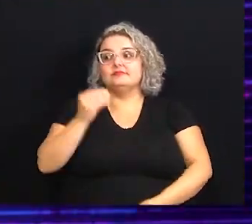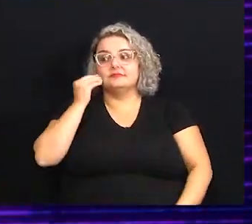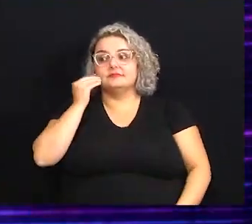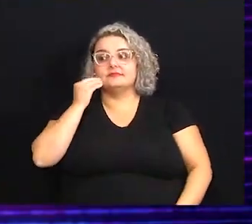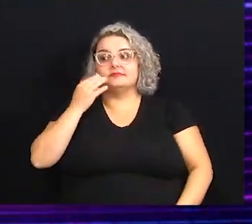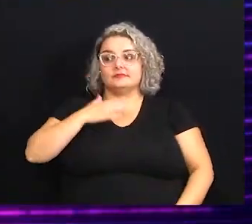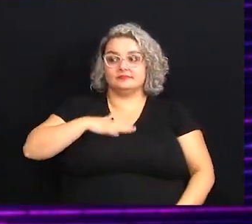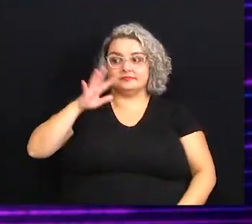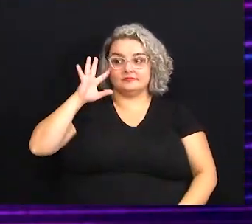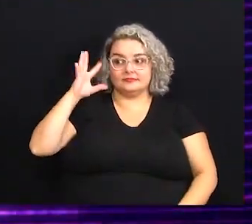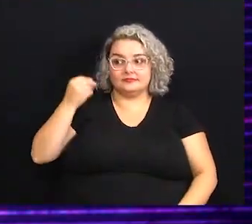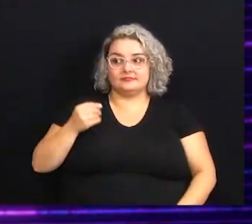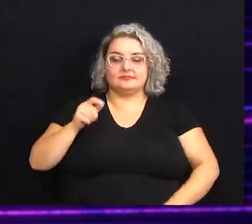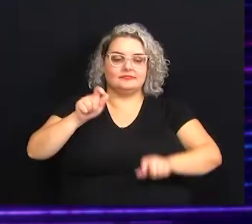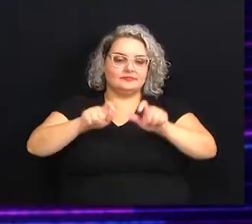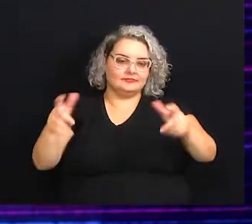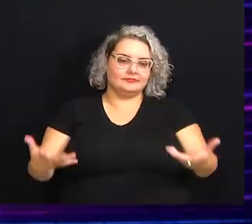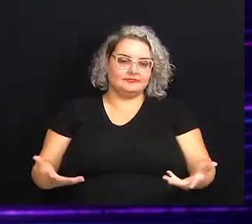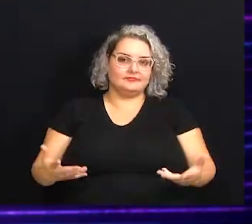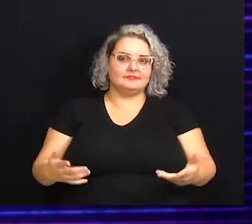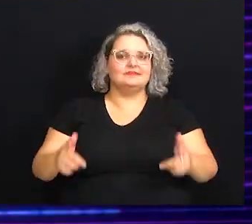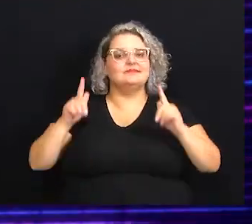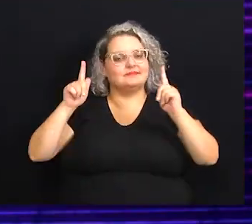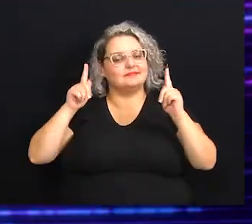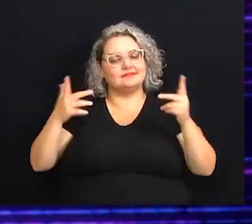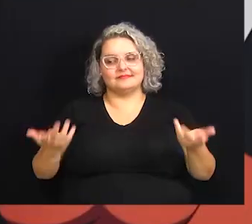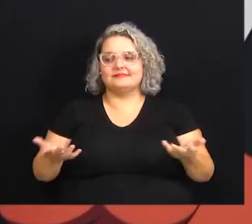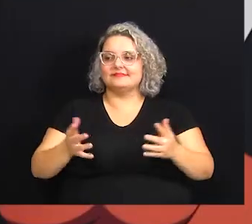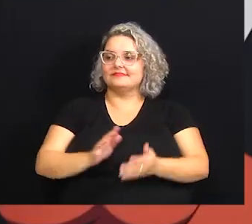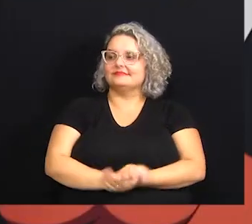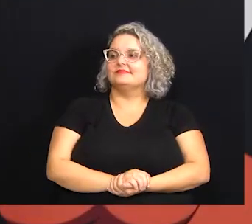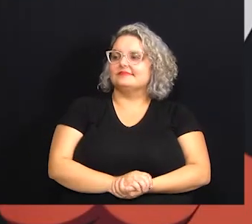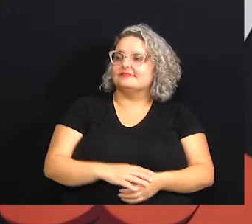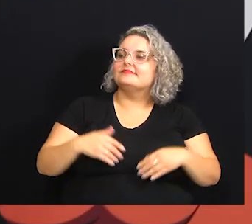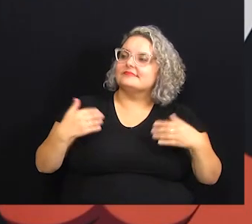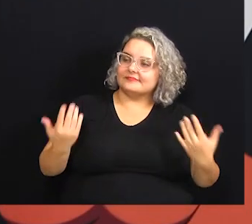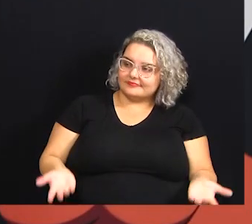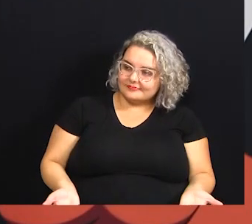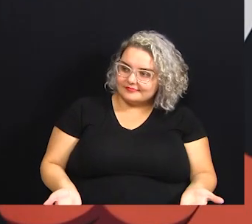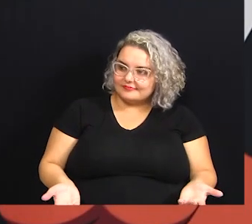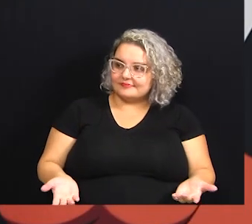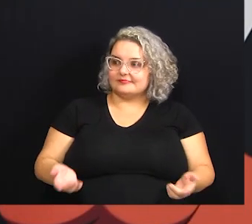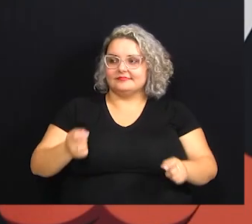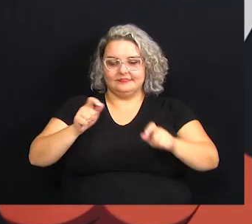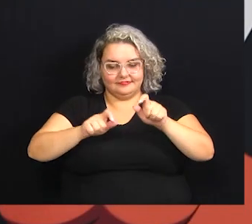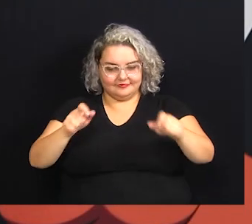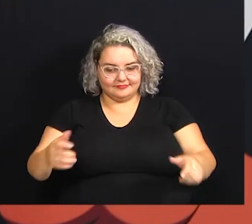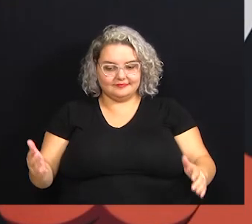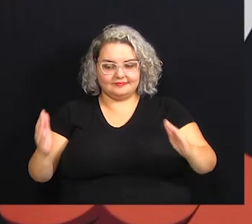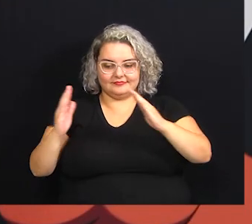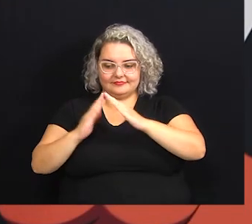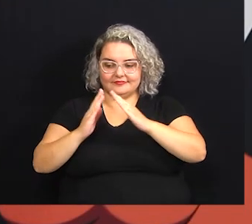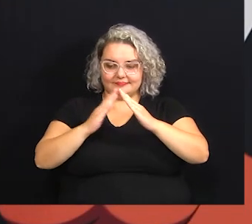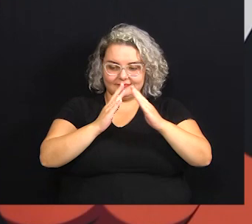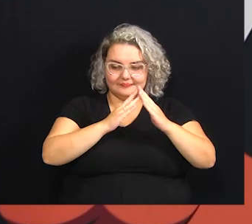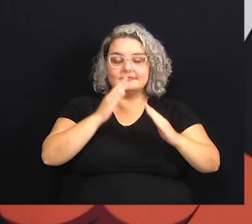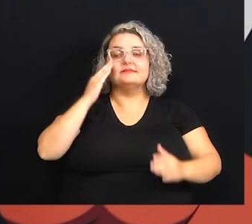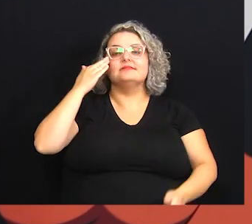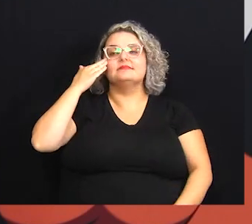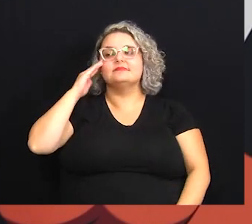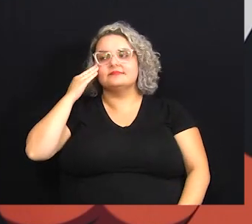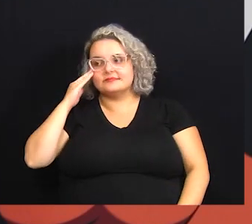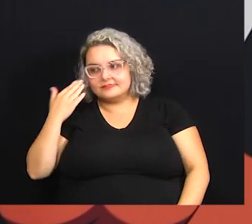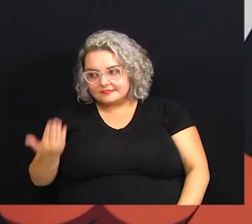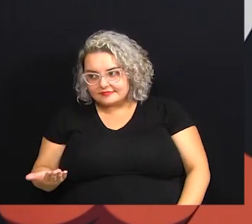pouquinho do meu conhecimento para a galera de uma forma divertida. Então vamos lá para o pessoal de casa